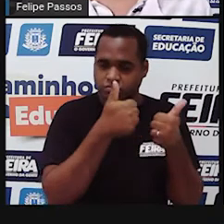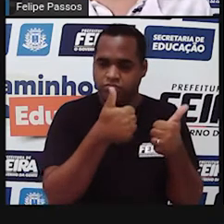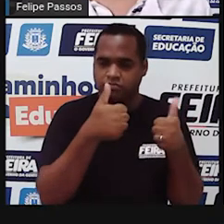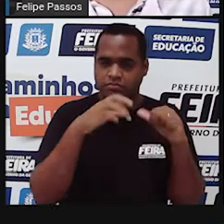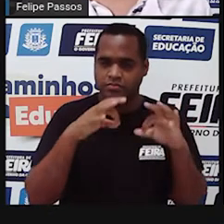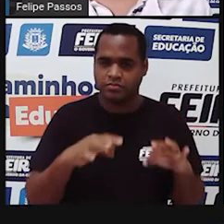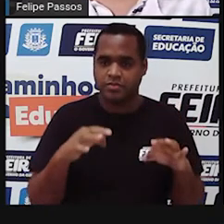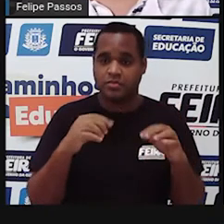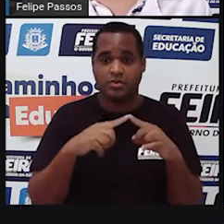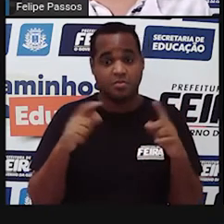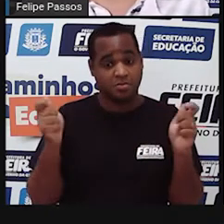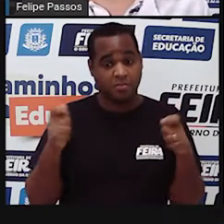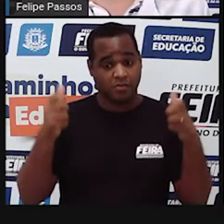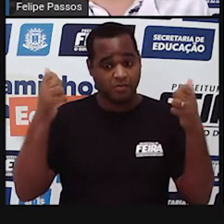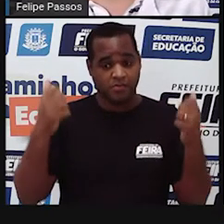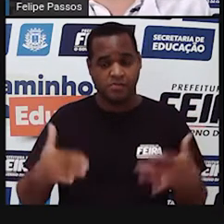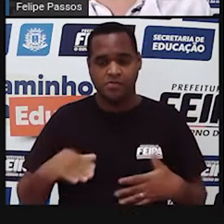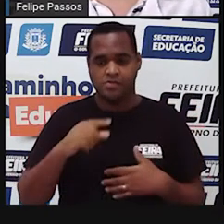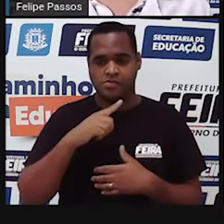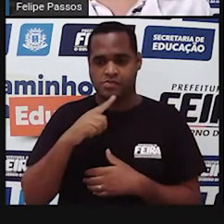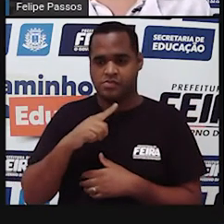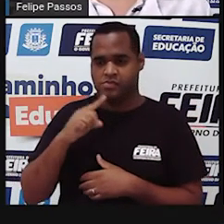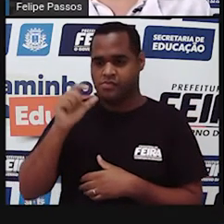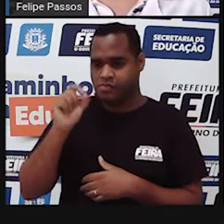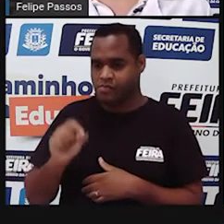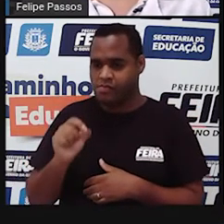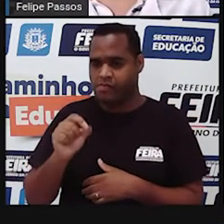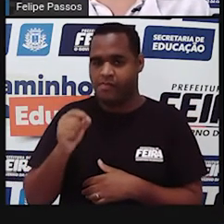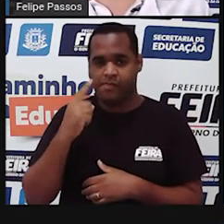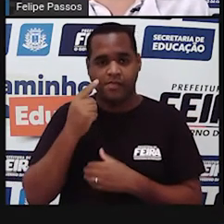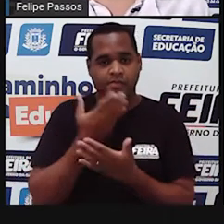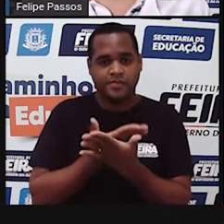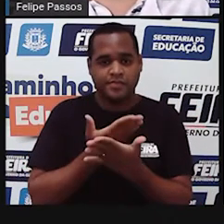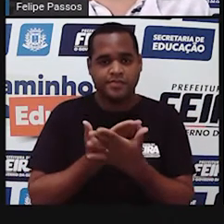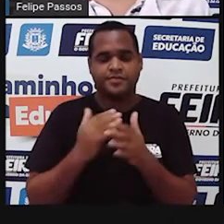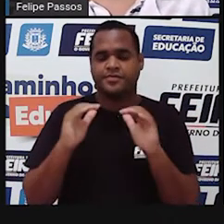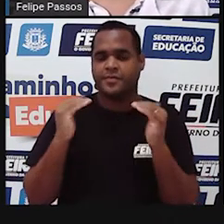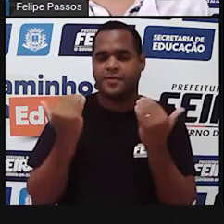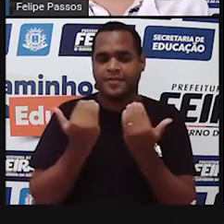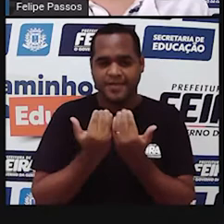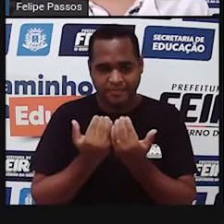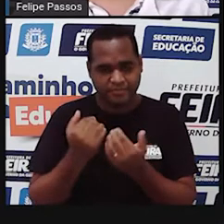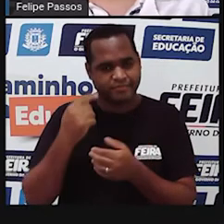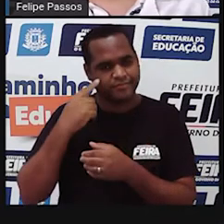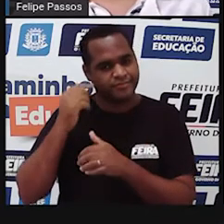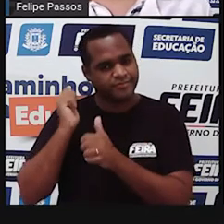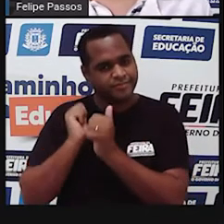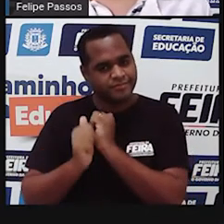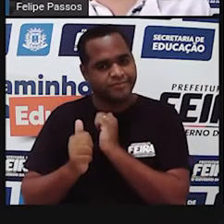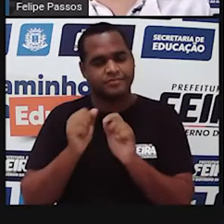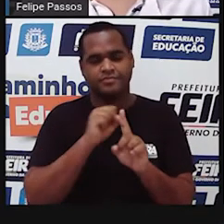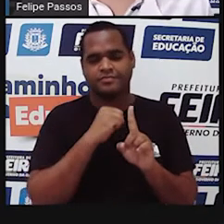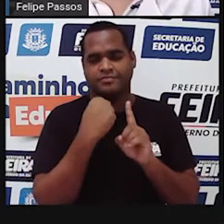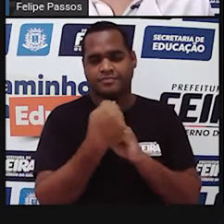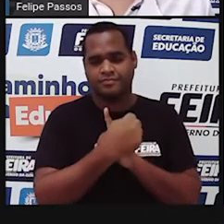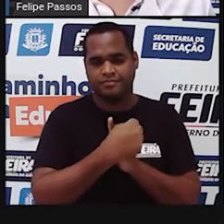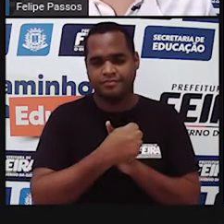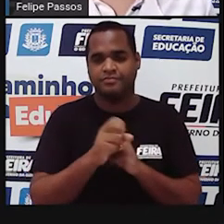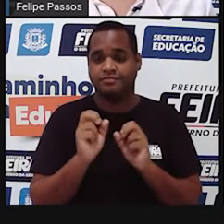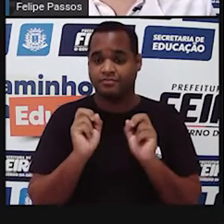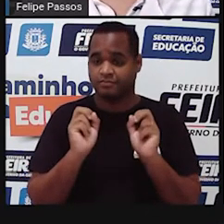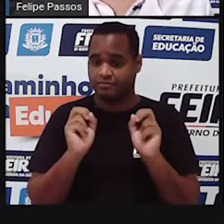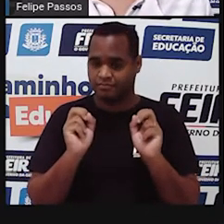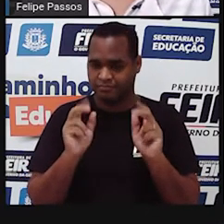de atividades não só educacionais, mas também comunitárias, esportivas e sociais. Então, pronto.